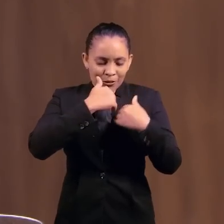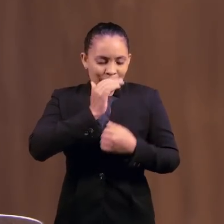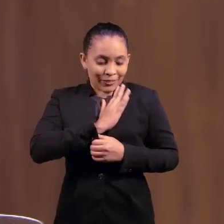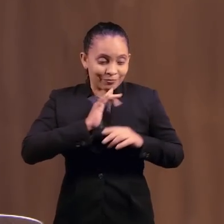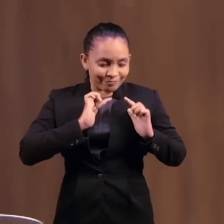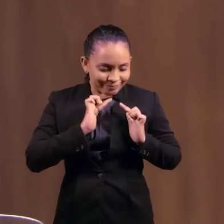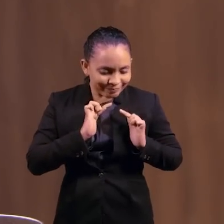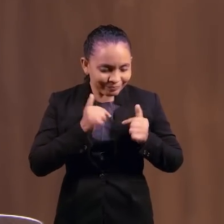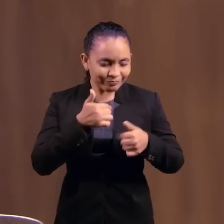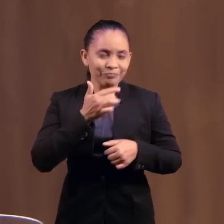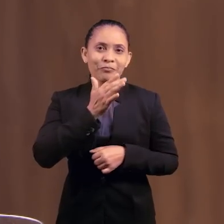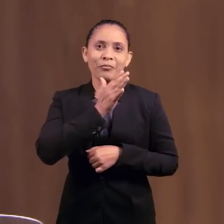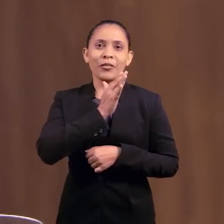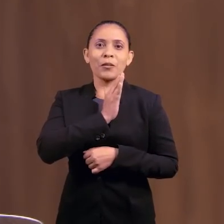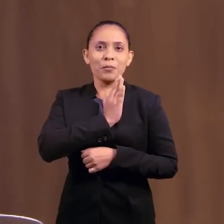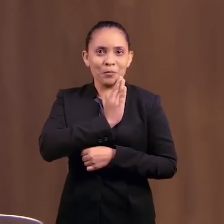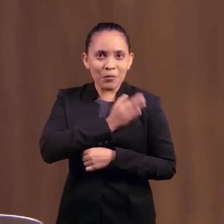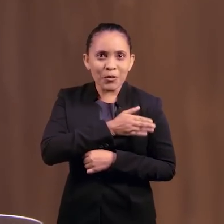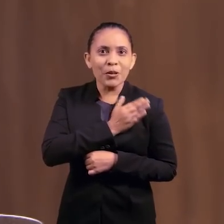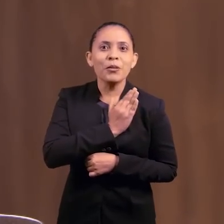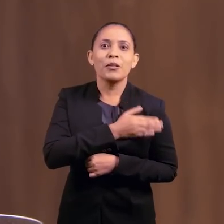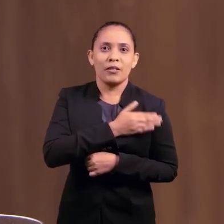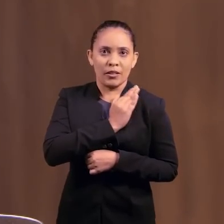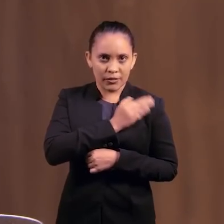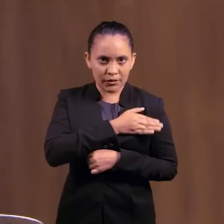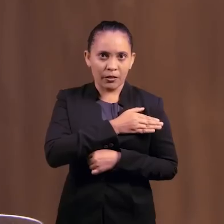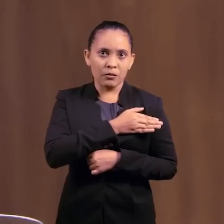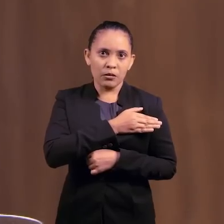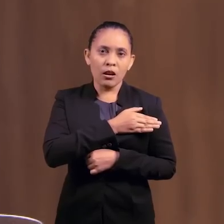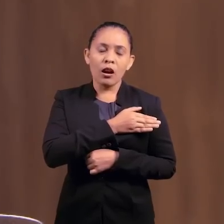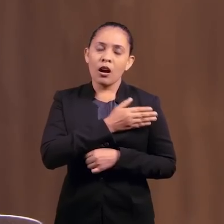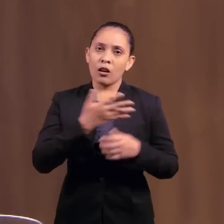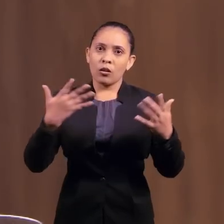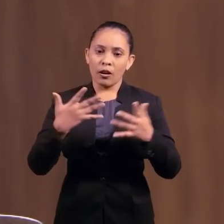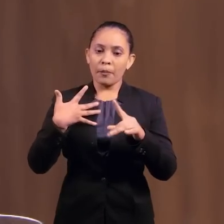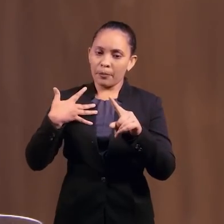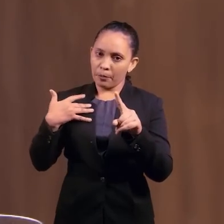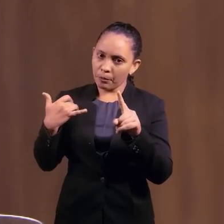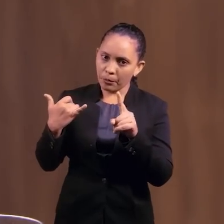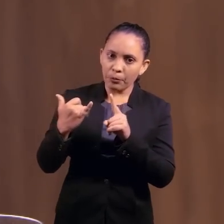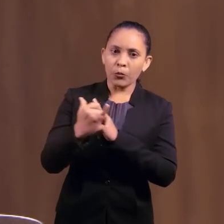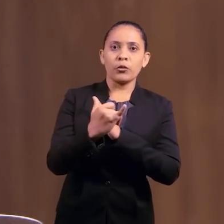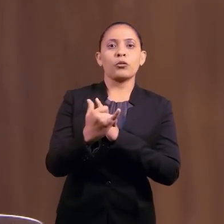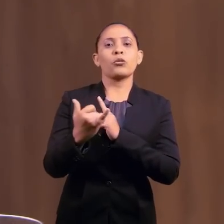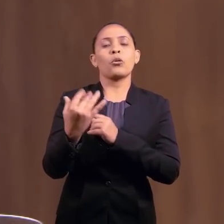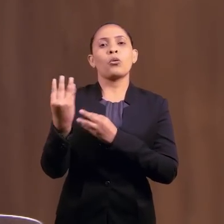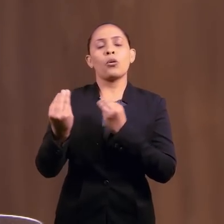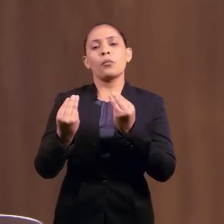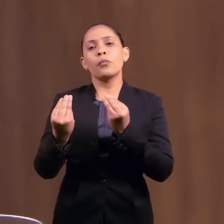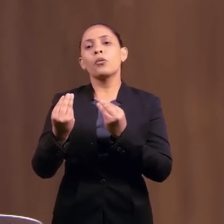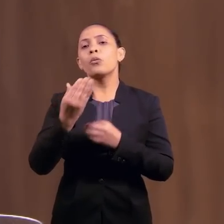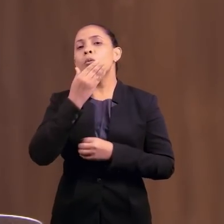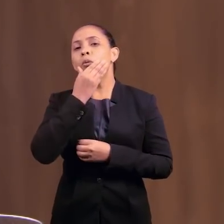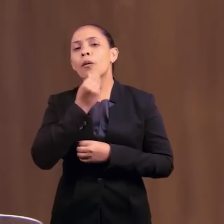forma de Deus, na forma profética e na forma como especialmente